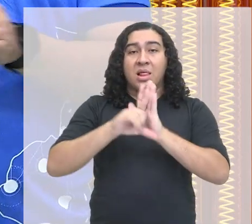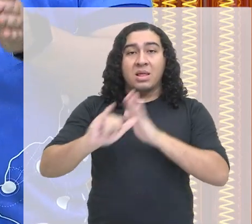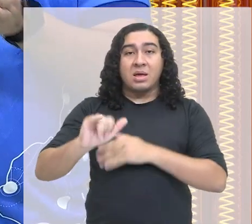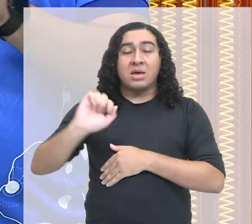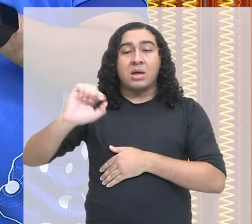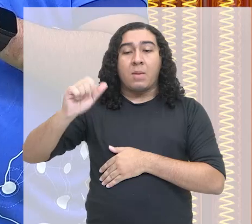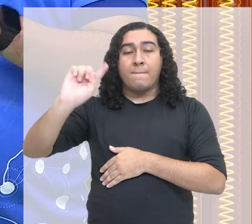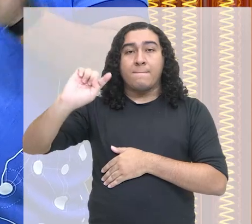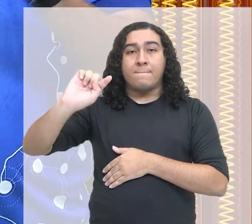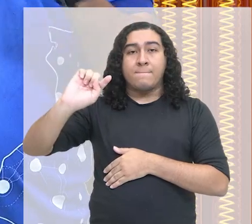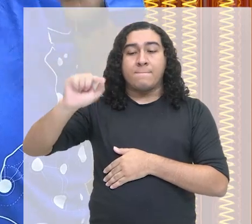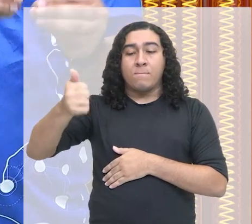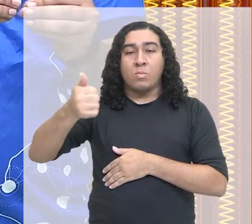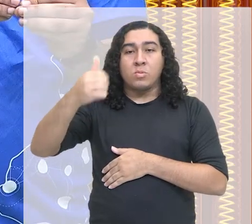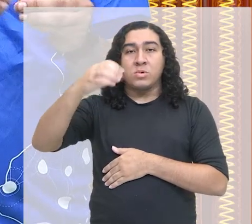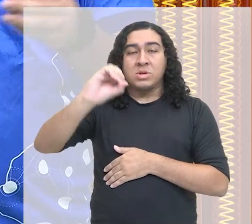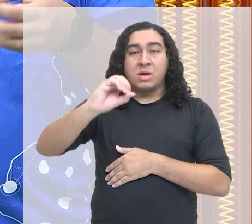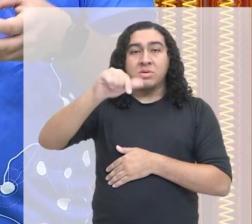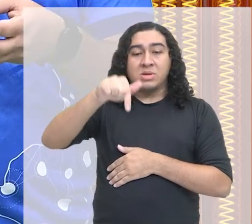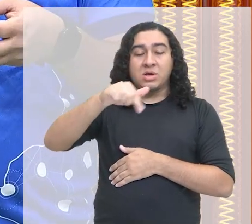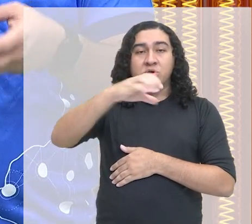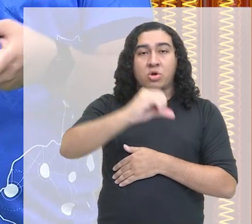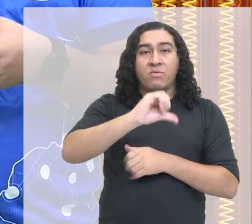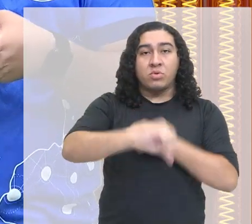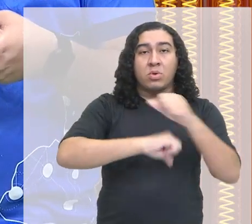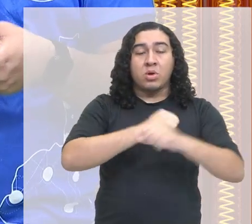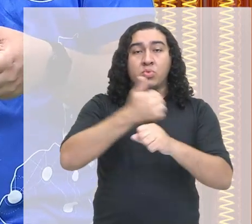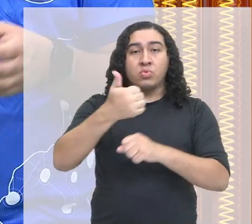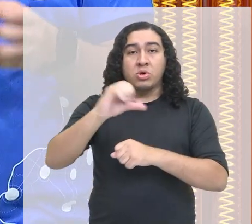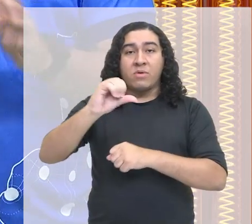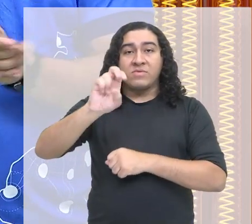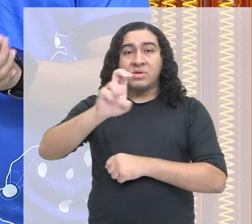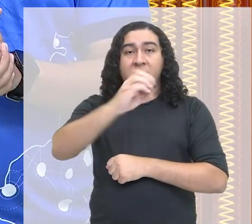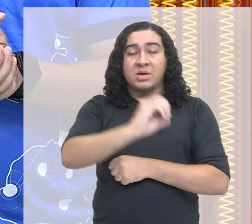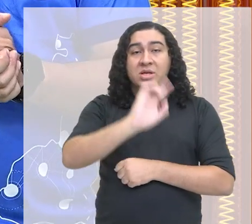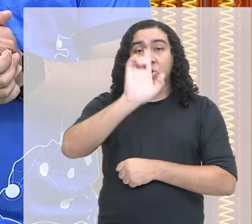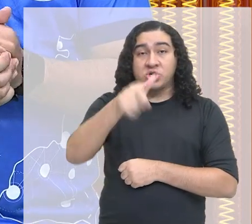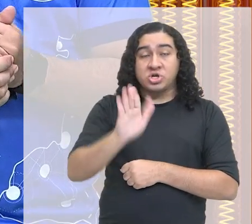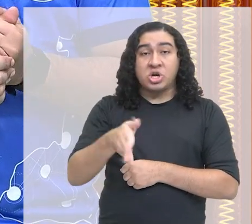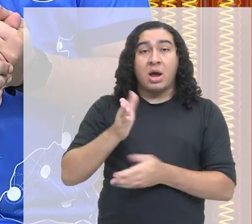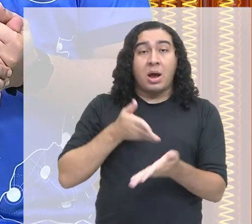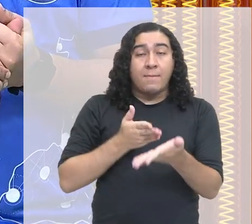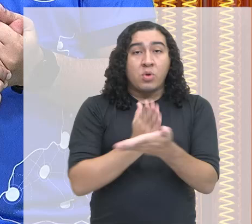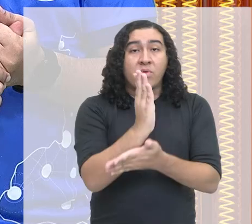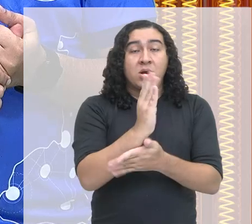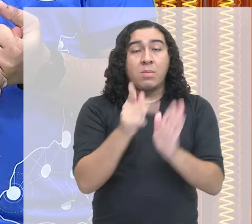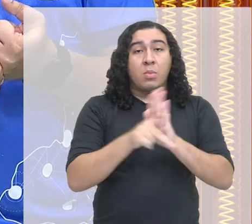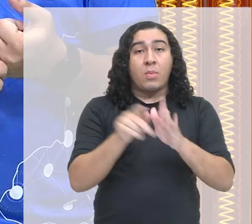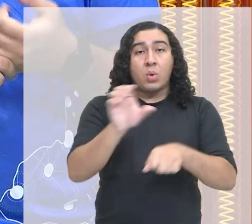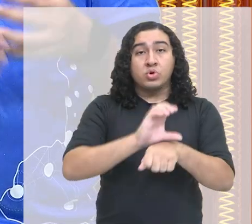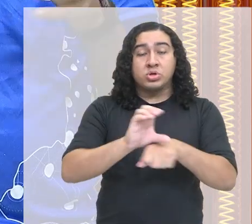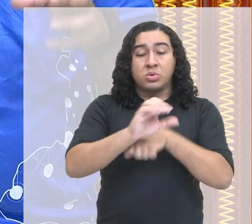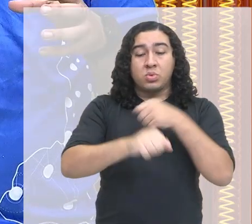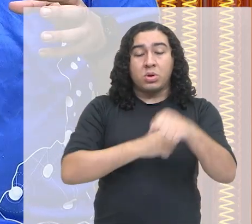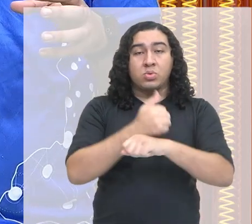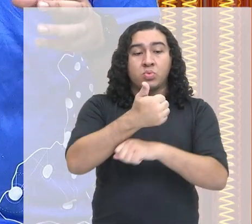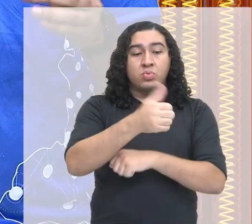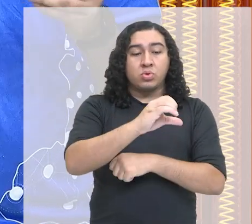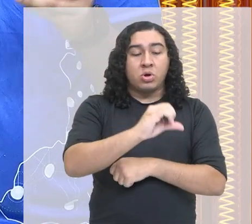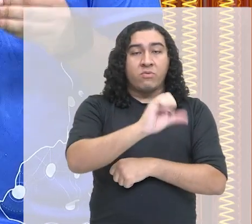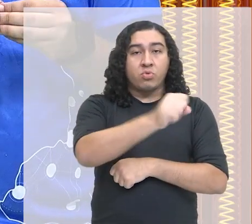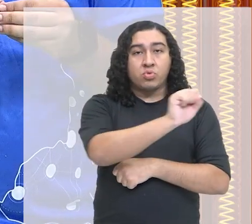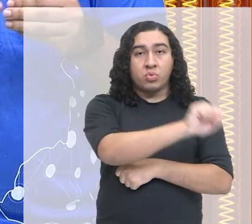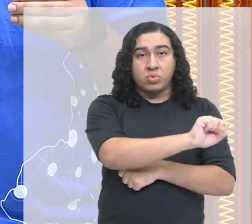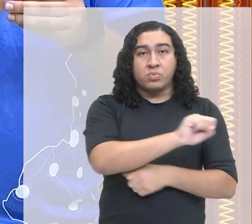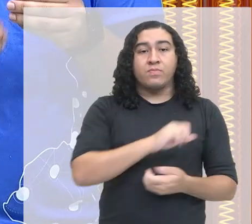número 1079 de 1950 e que foi regulamentada pela Constituição de 88. Né? Então, o impeachment ele